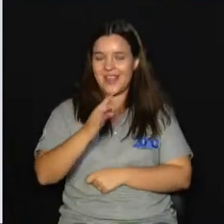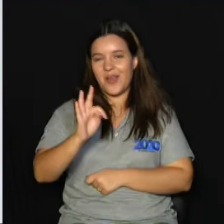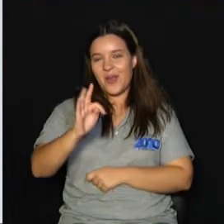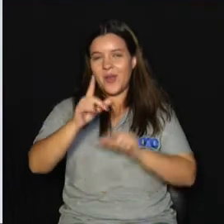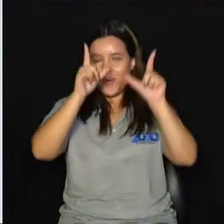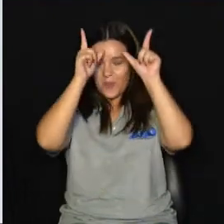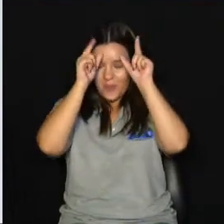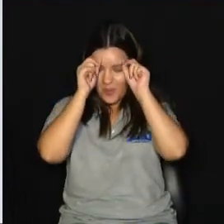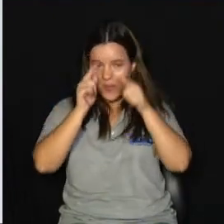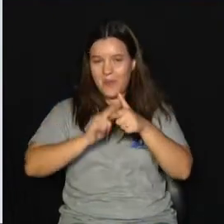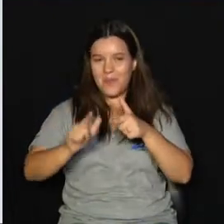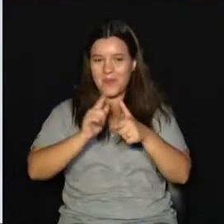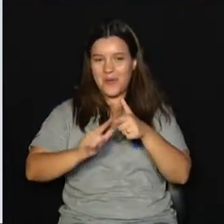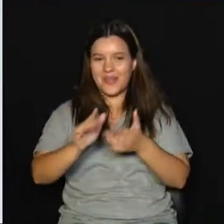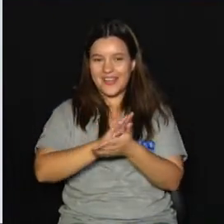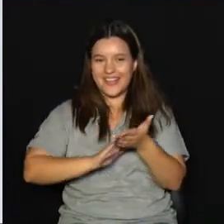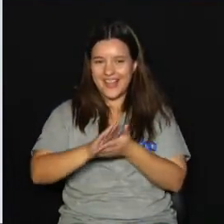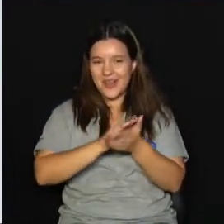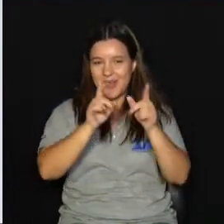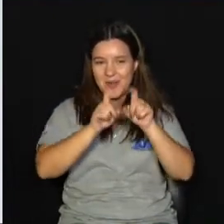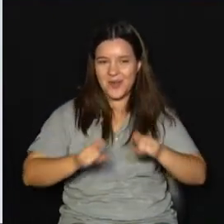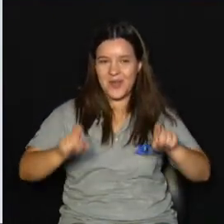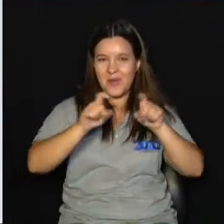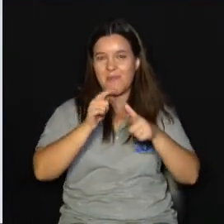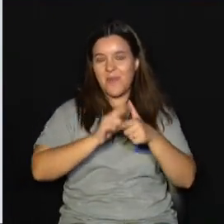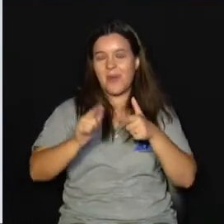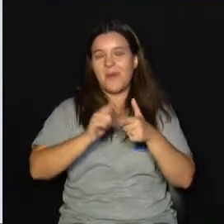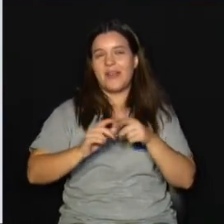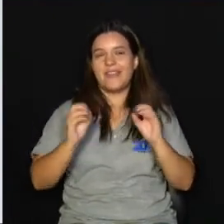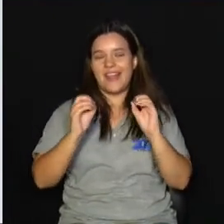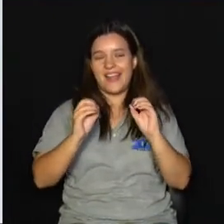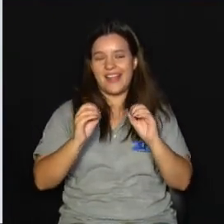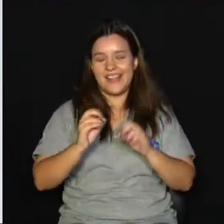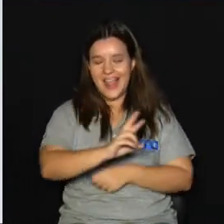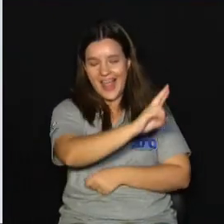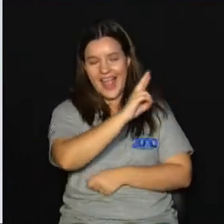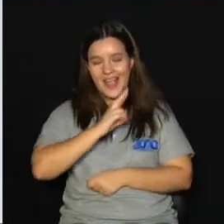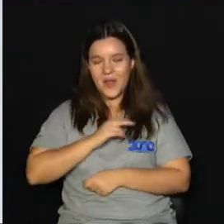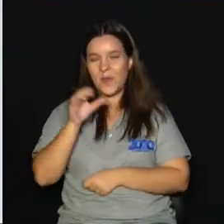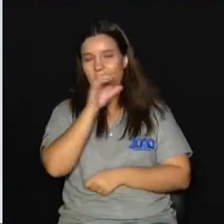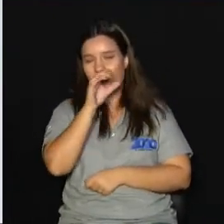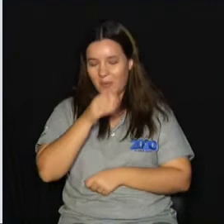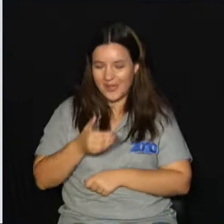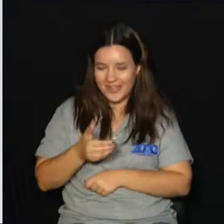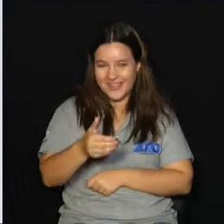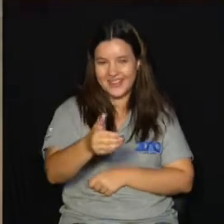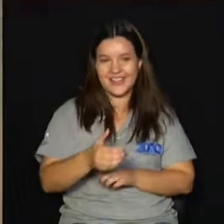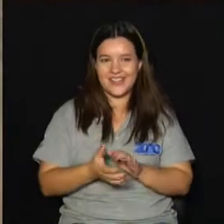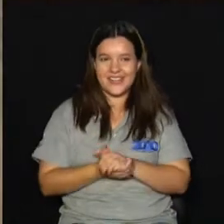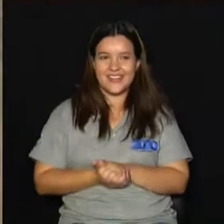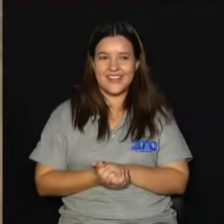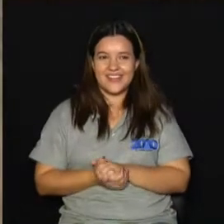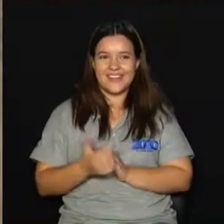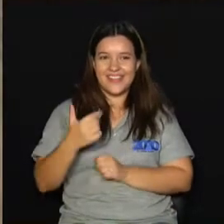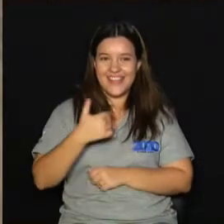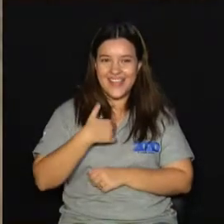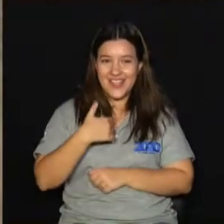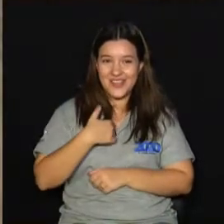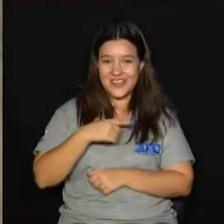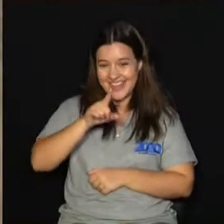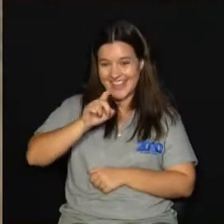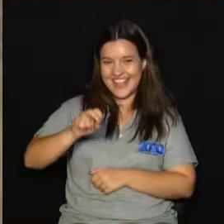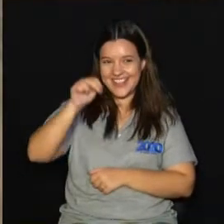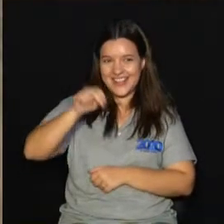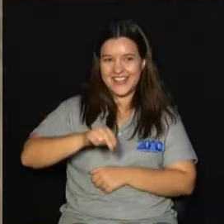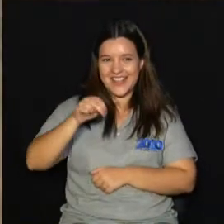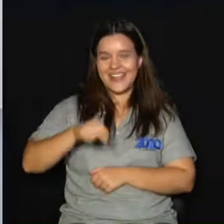tenha problemas com supercomputadores, nem de nenhum outro tipo, e que o resultado saia em breve. E eu queimei minha língua, porque no dia 15 de